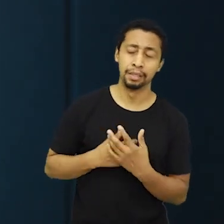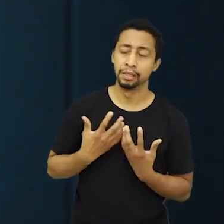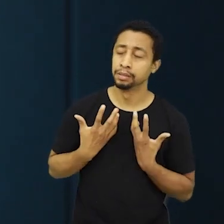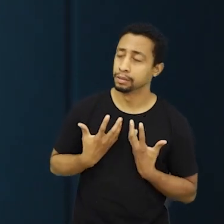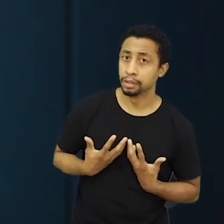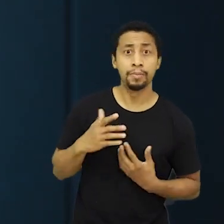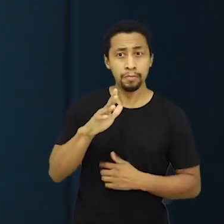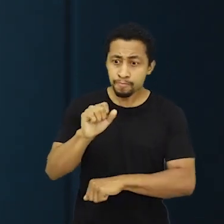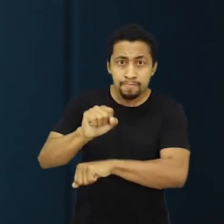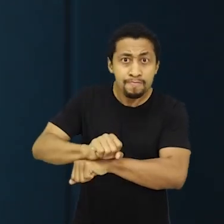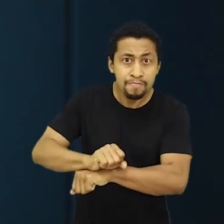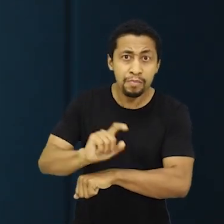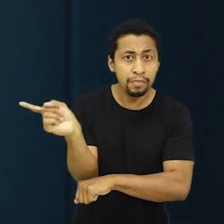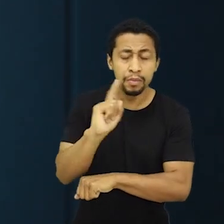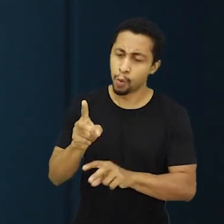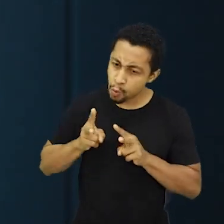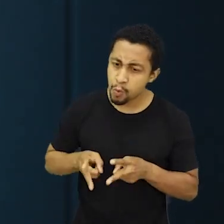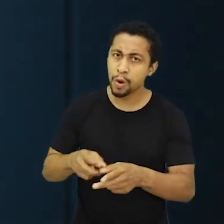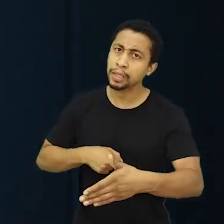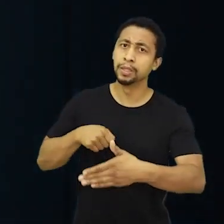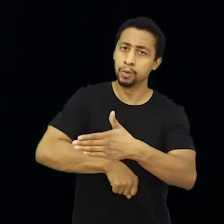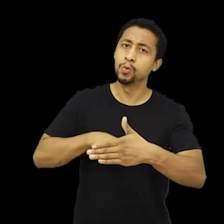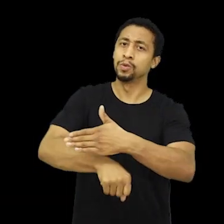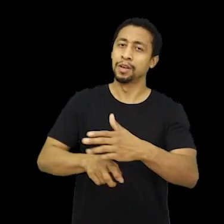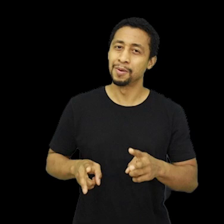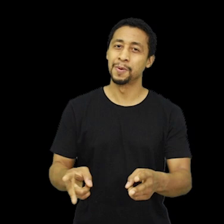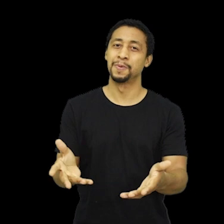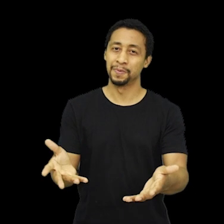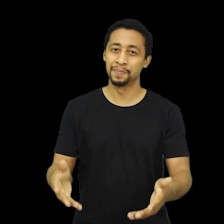parar. Seguimos lutando. Acho que é lutar.